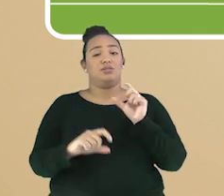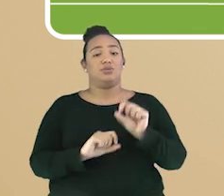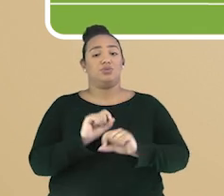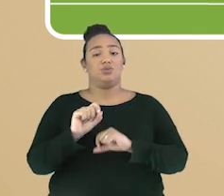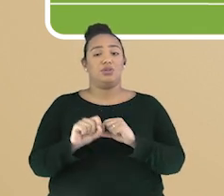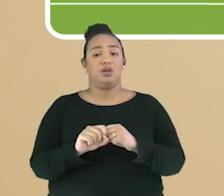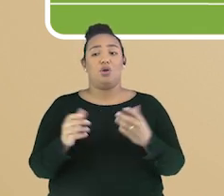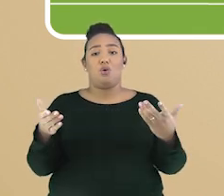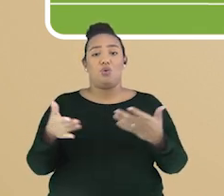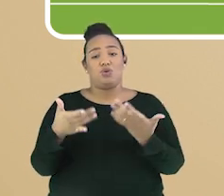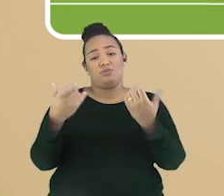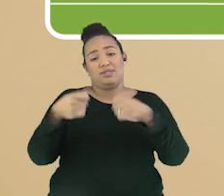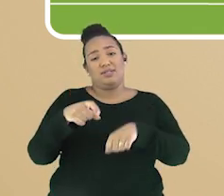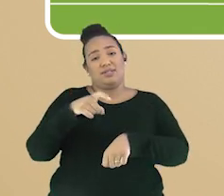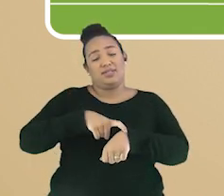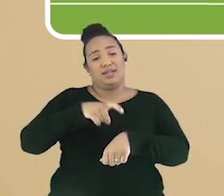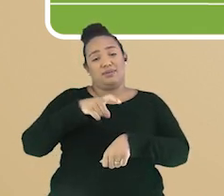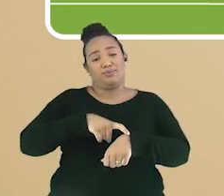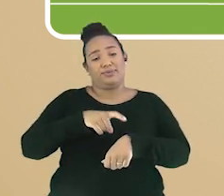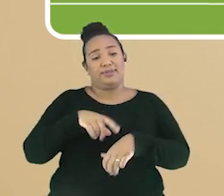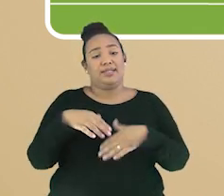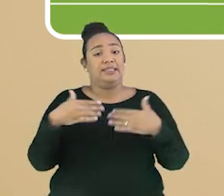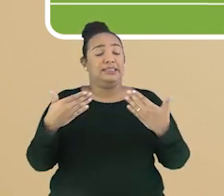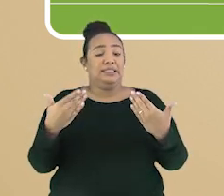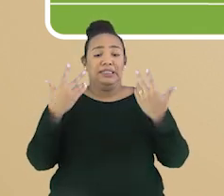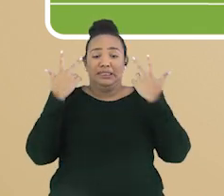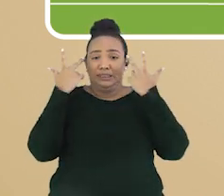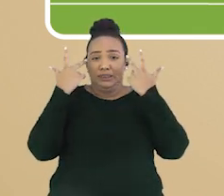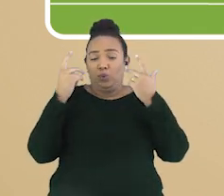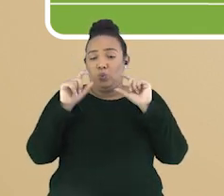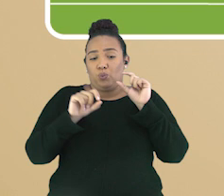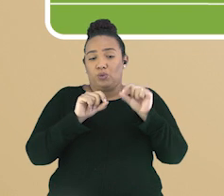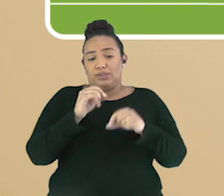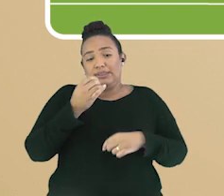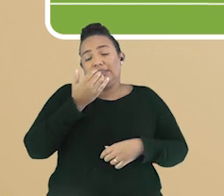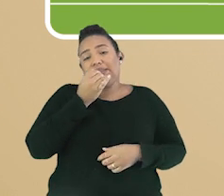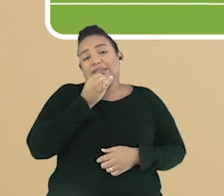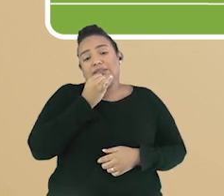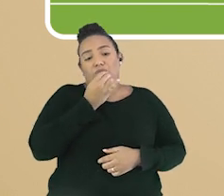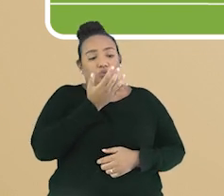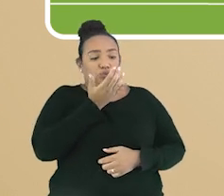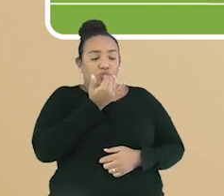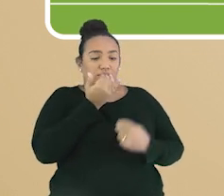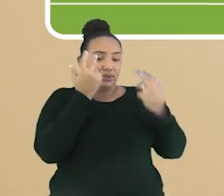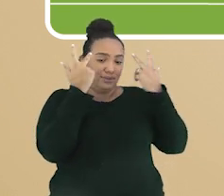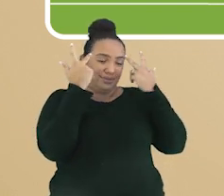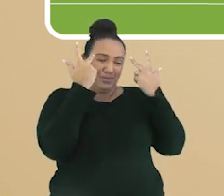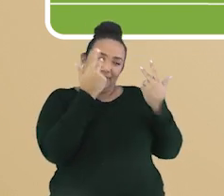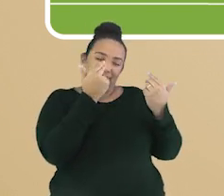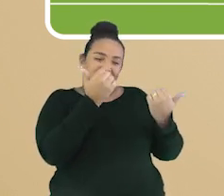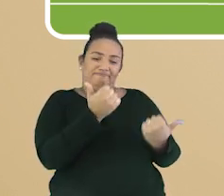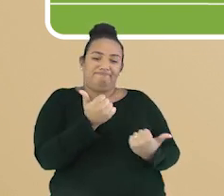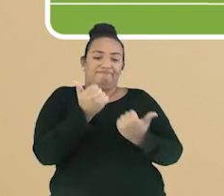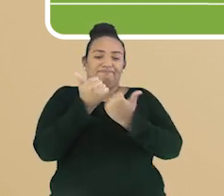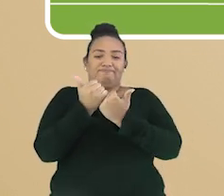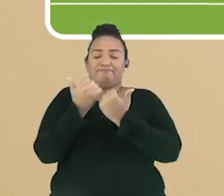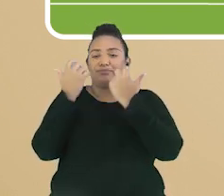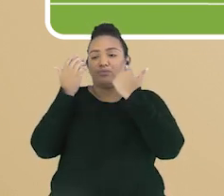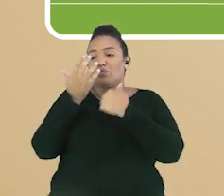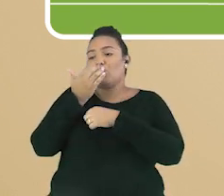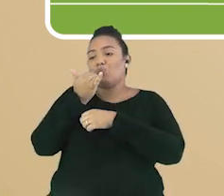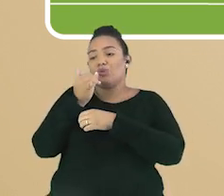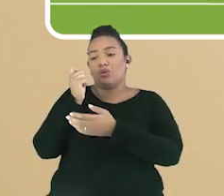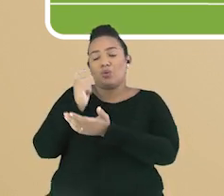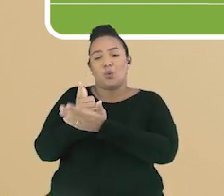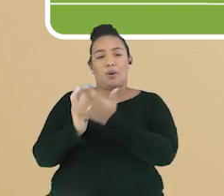elas substituam os alimentos naturais por alimentos industrializados, ou seja, congelados, por